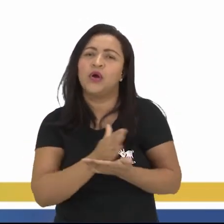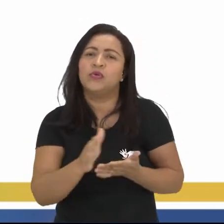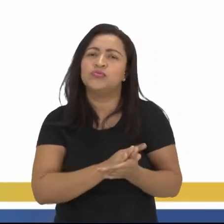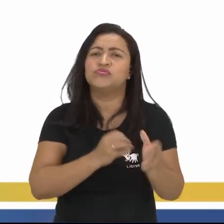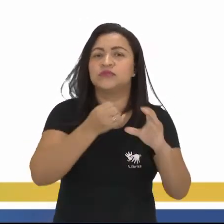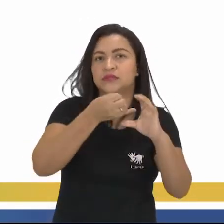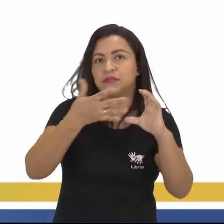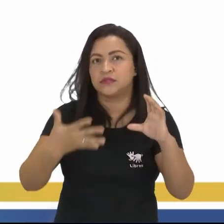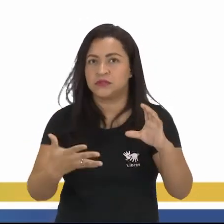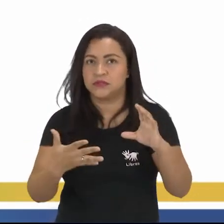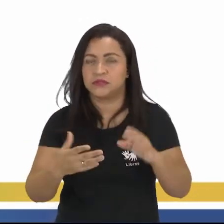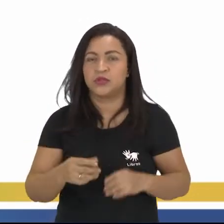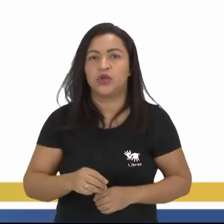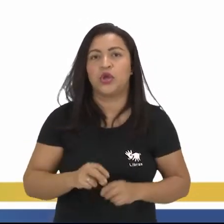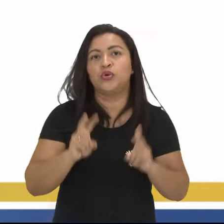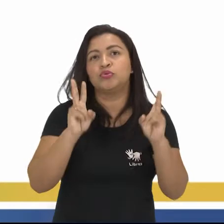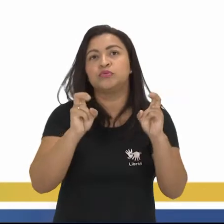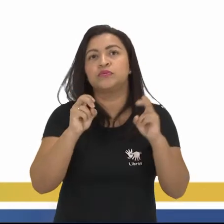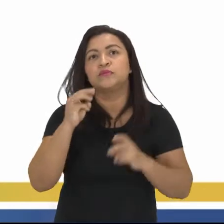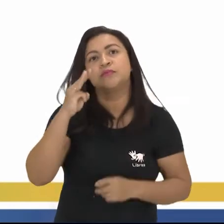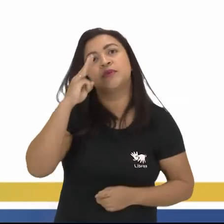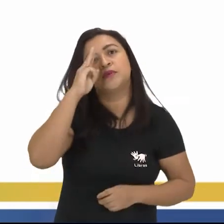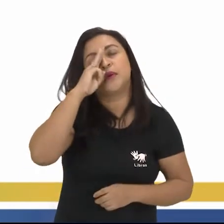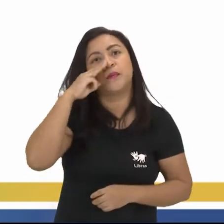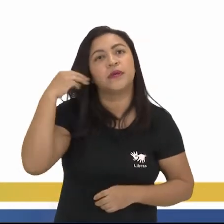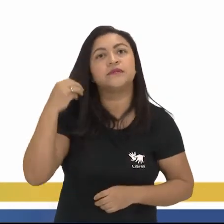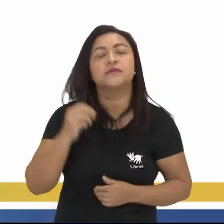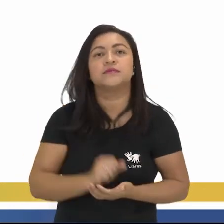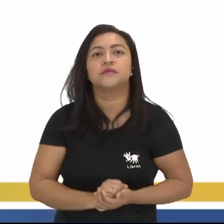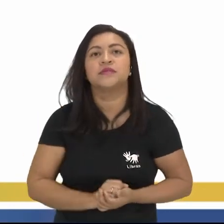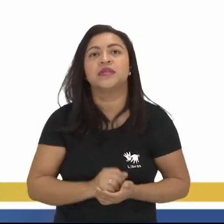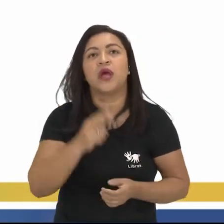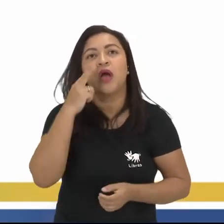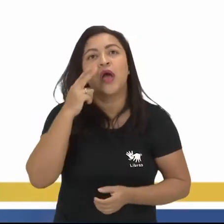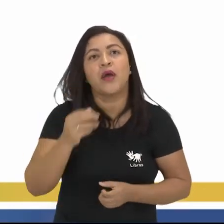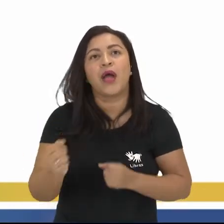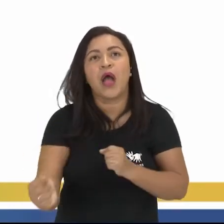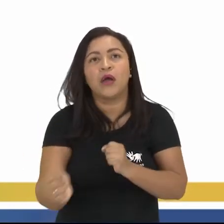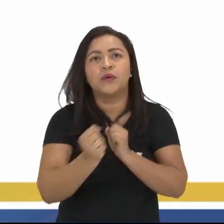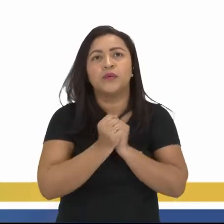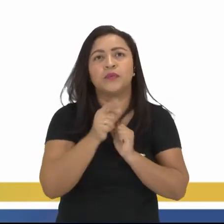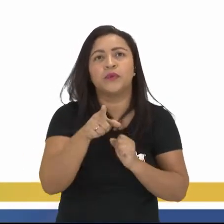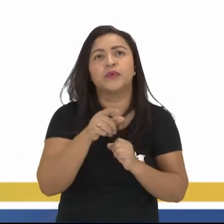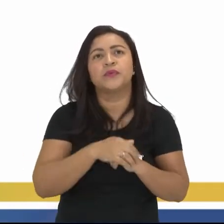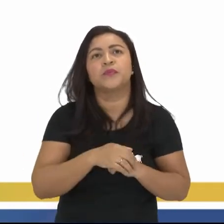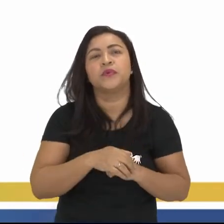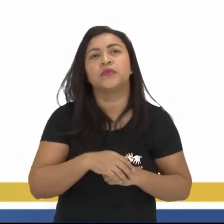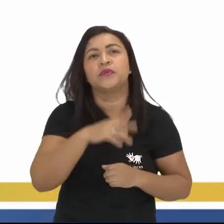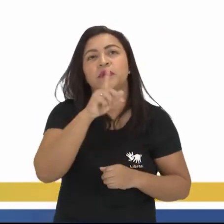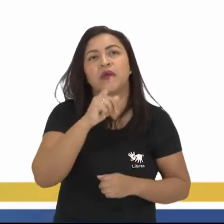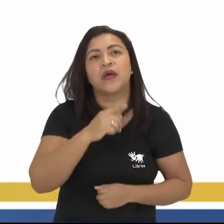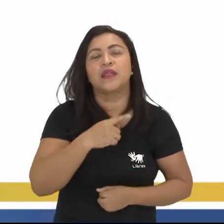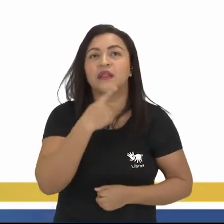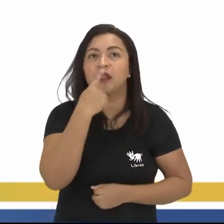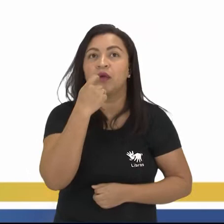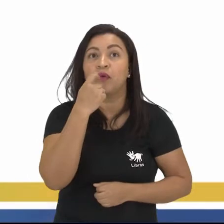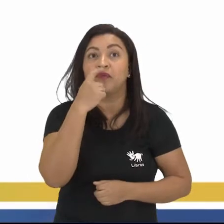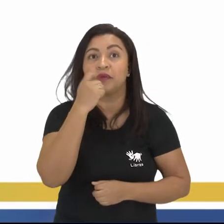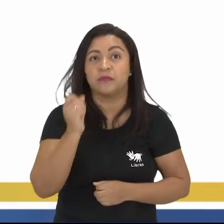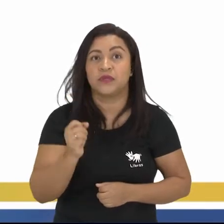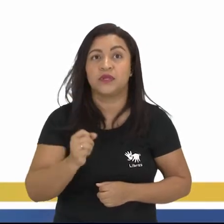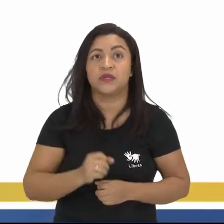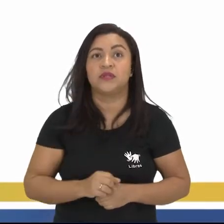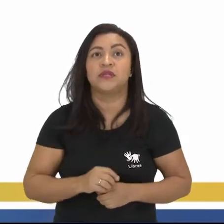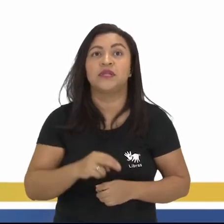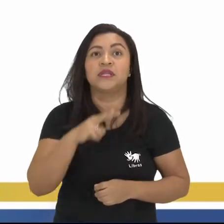acompanhem comigo, bem na parte superior do cronograma, onde tem um traço na cor vermelha, nós temos assim, objeto